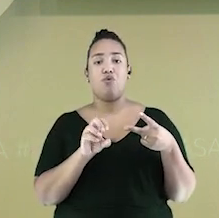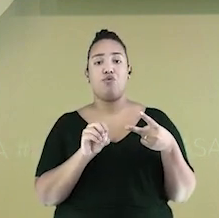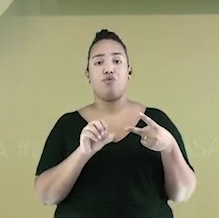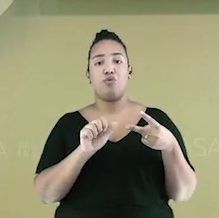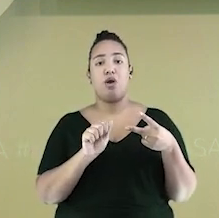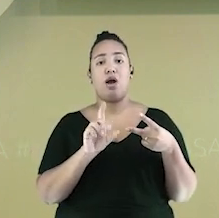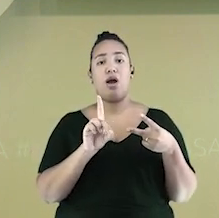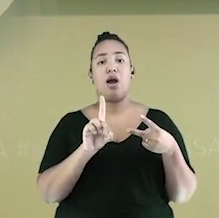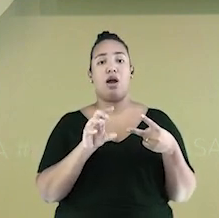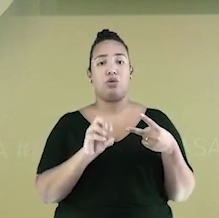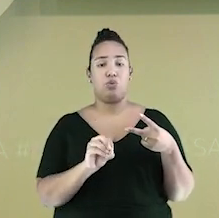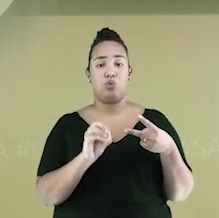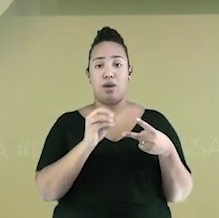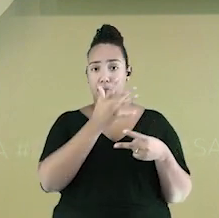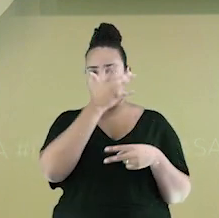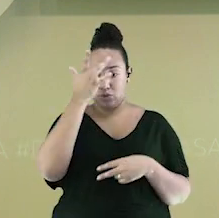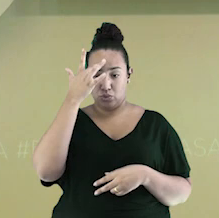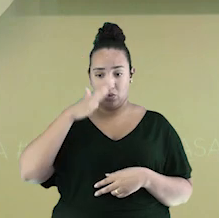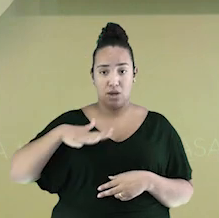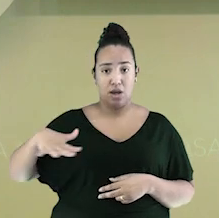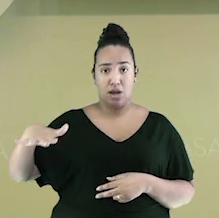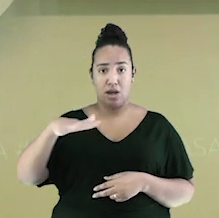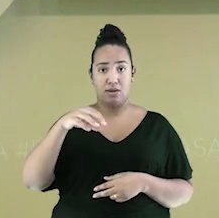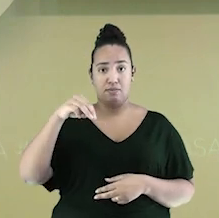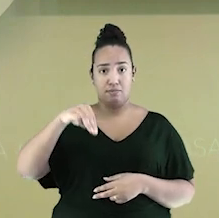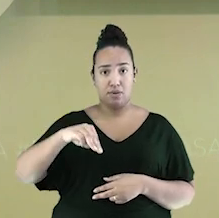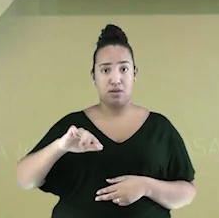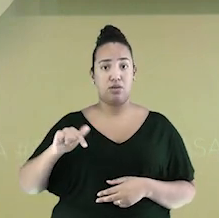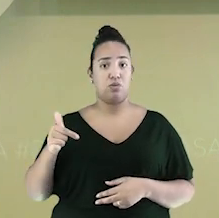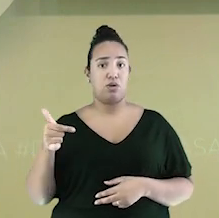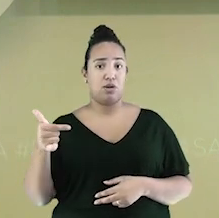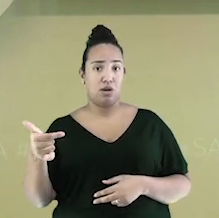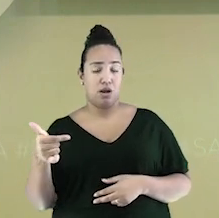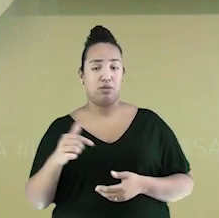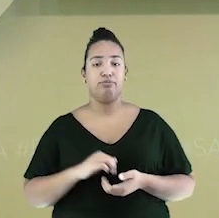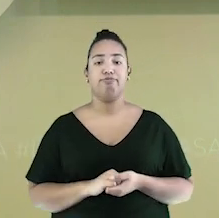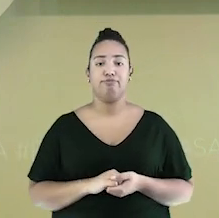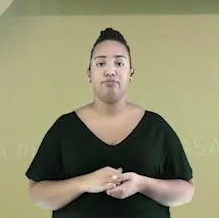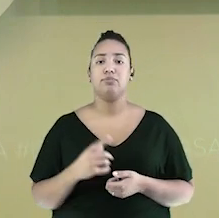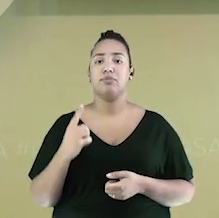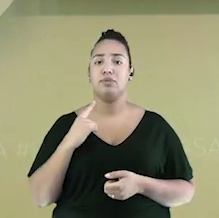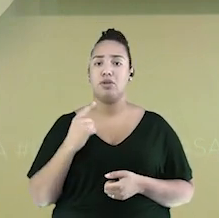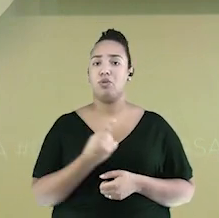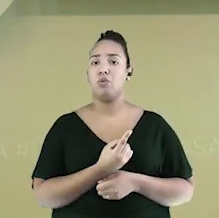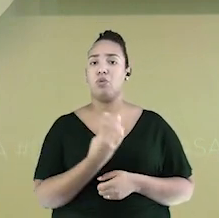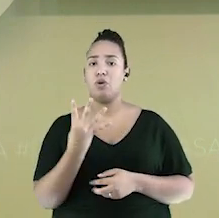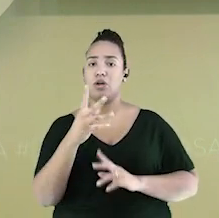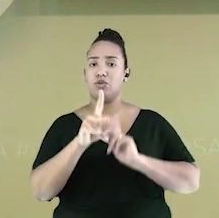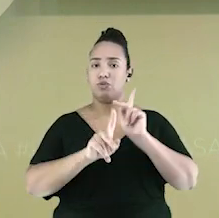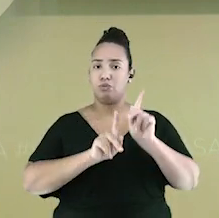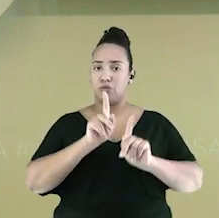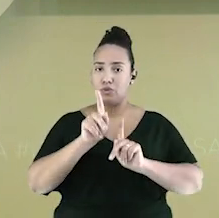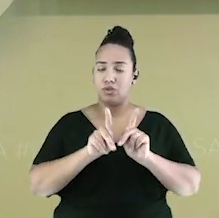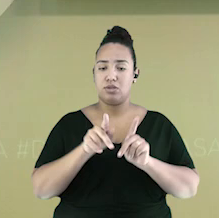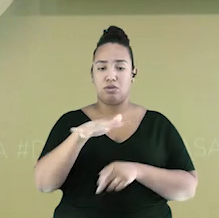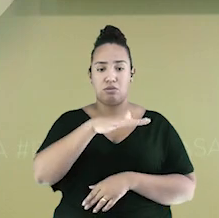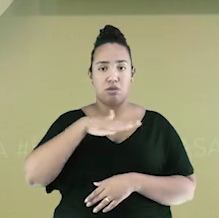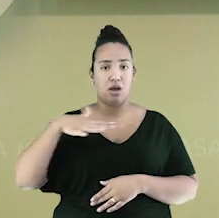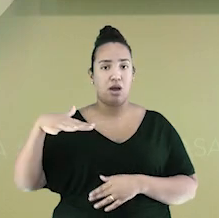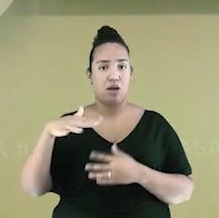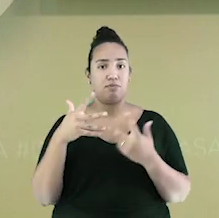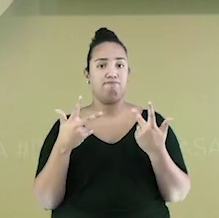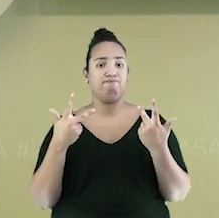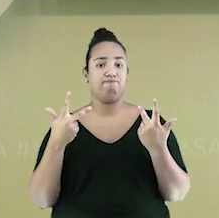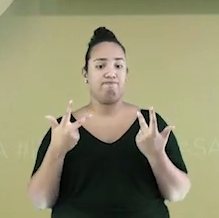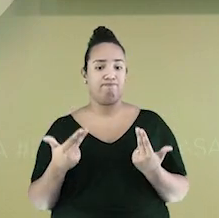à quantidade de pessoas por metro quadrado, ou seja, há uma grande quantidade de pessoas dividindo um